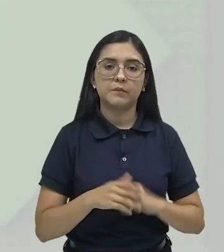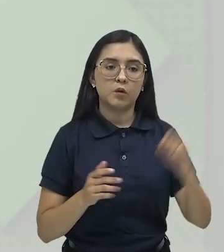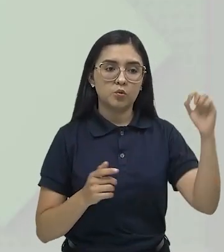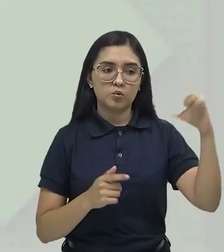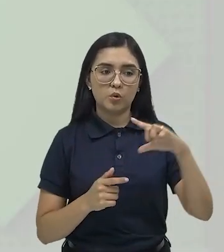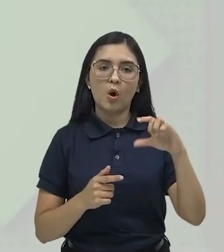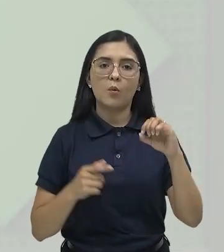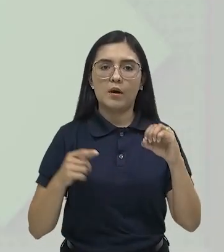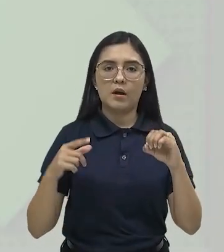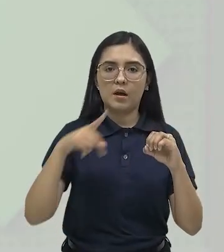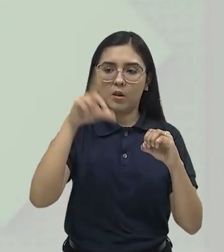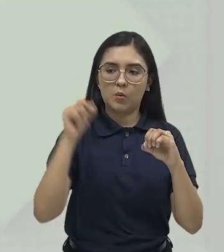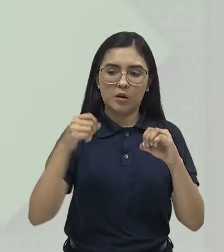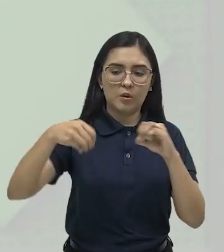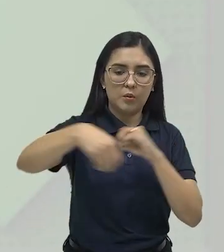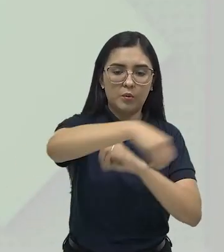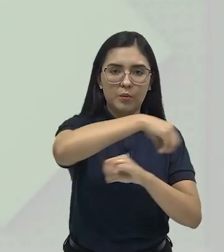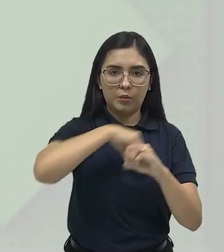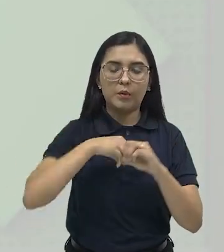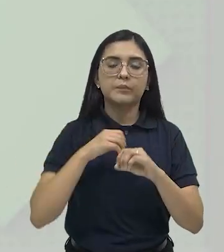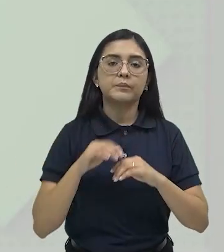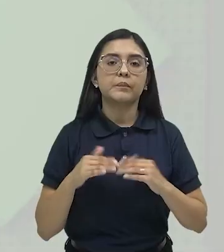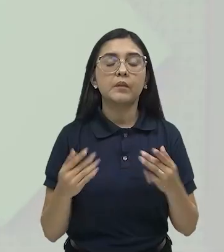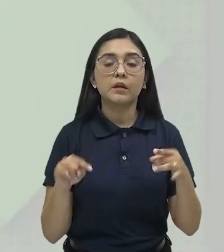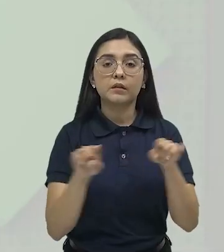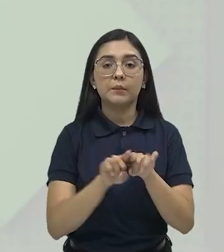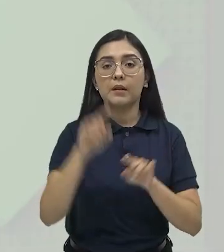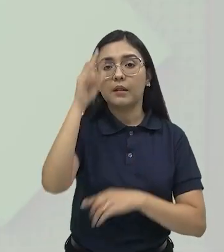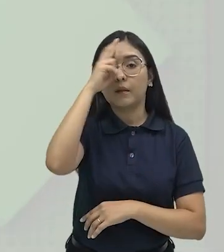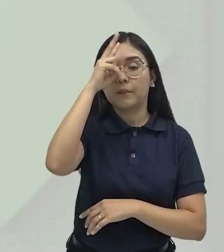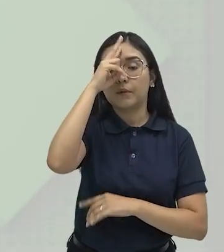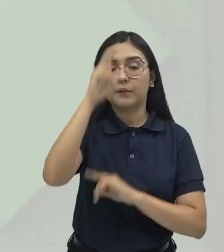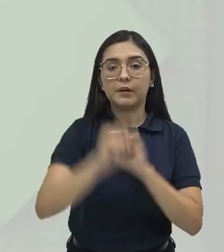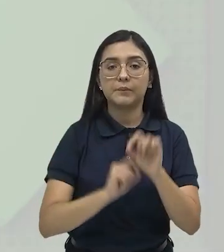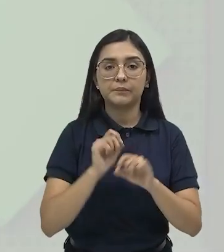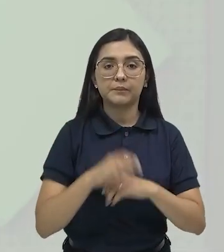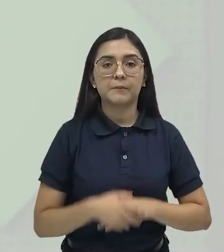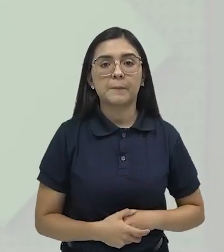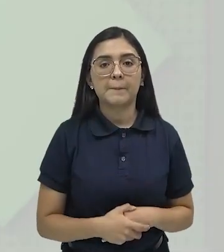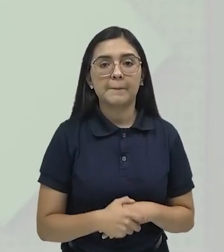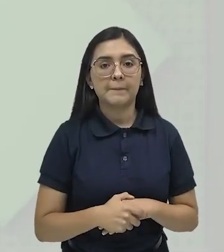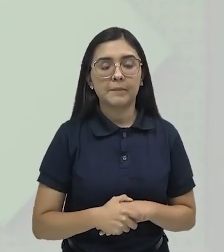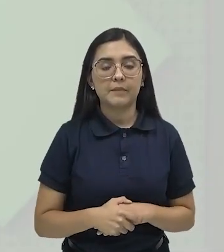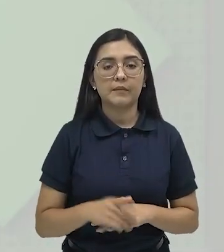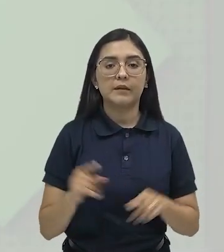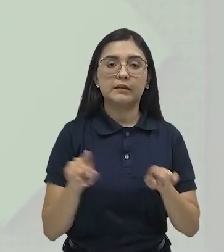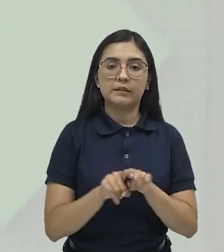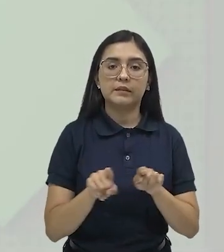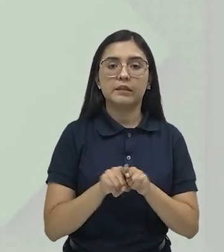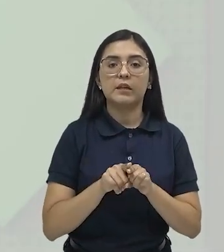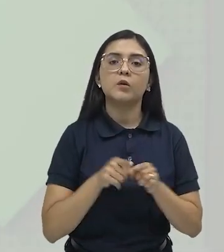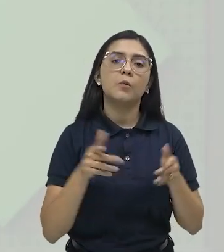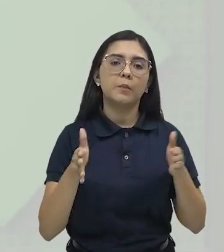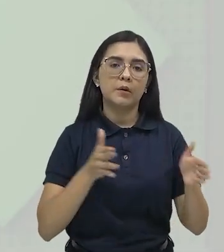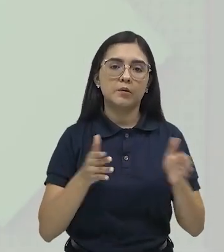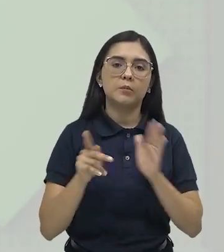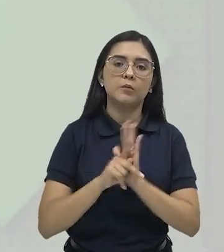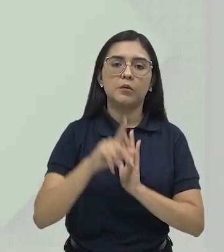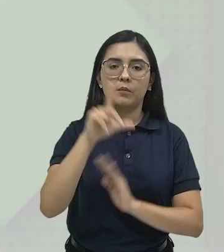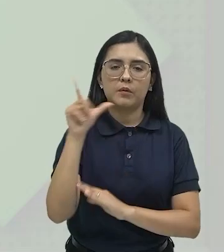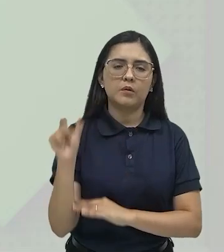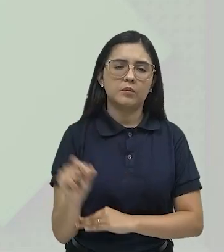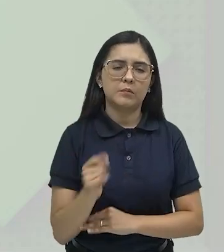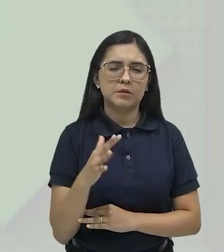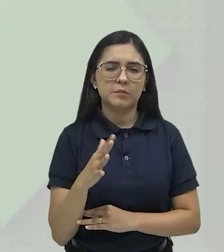Sol, né? Lembrando que nós temos aí um período lunar em que a Lua, que